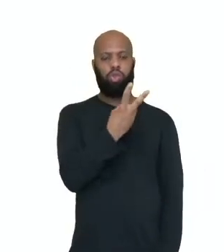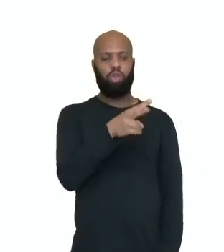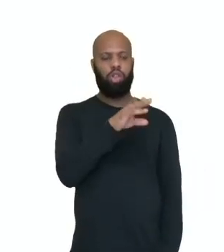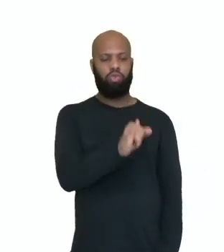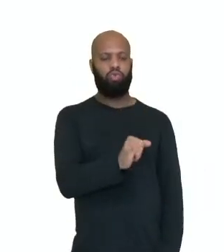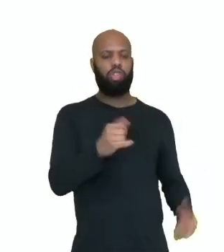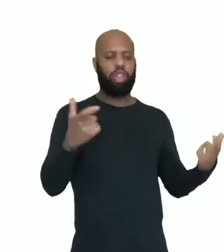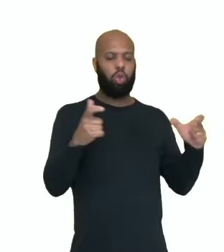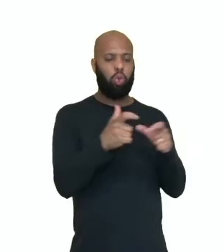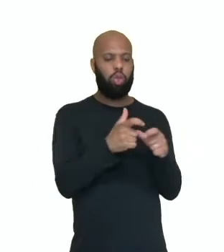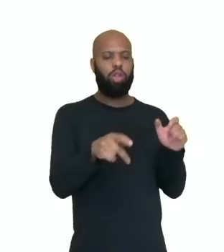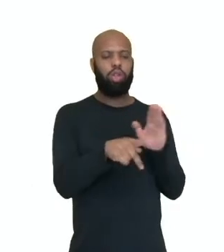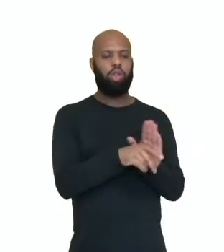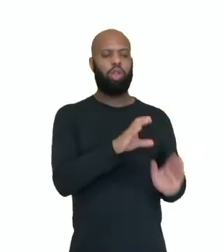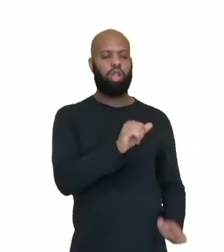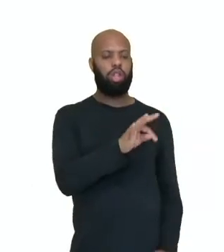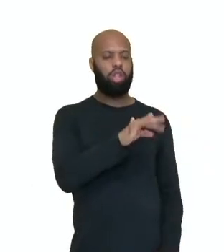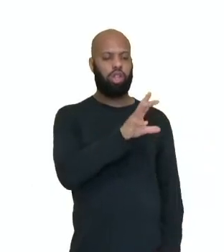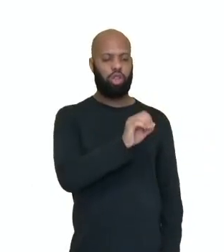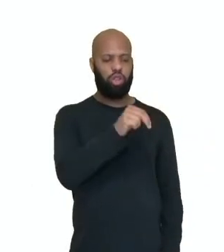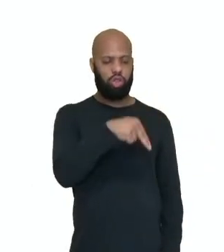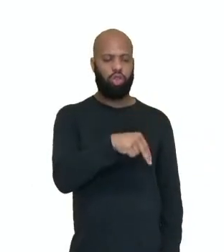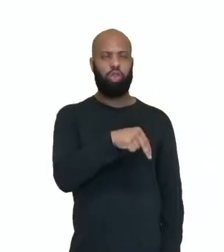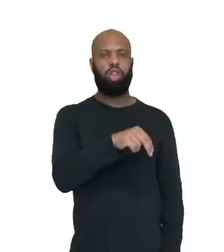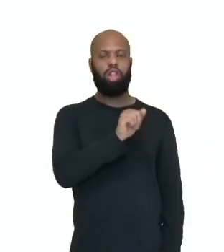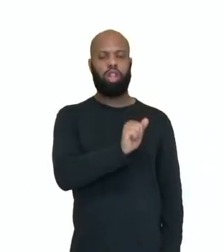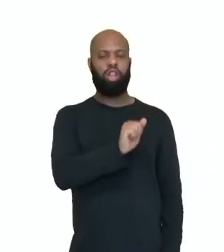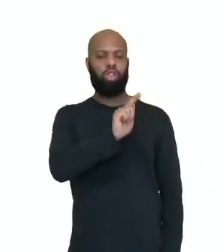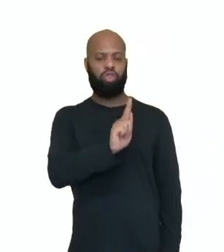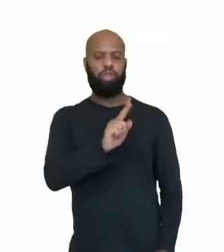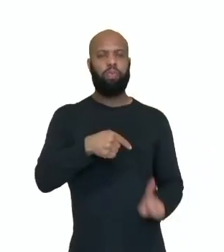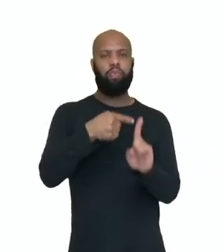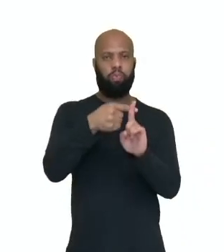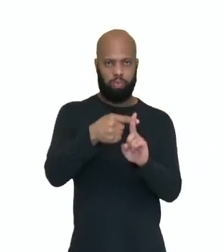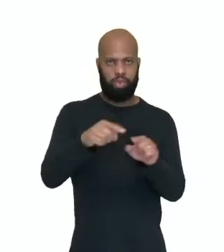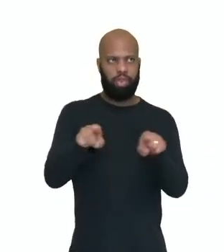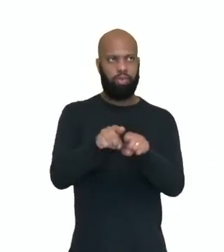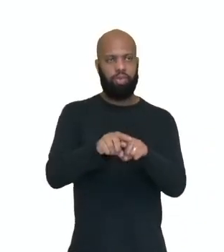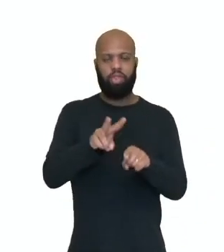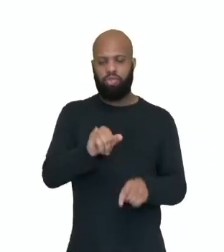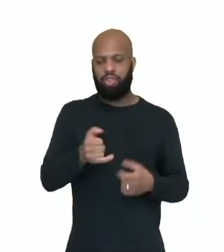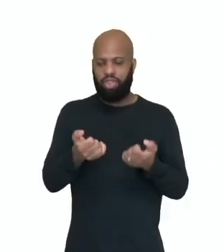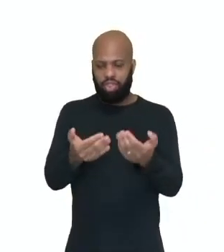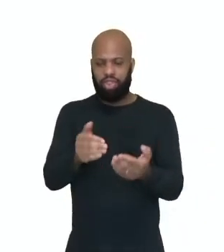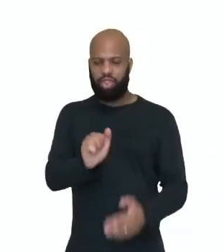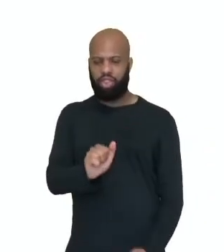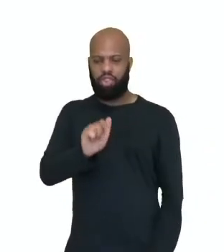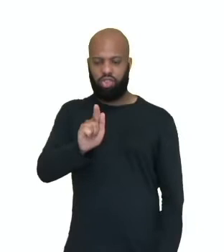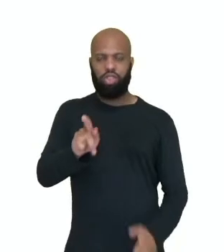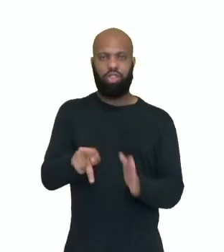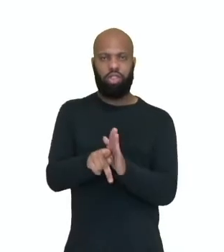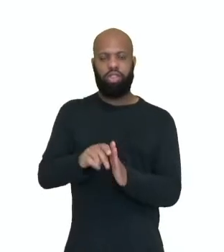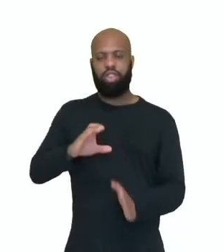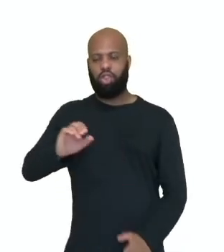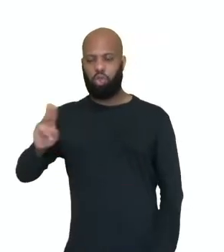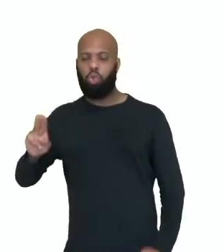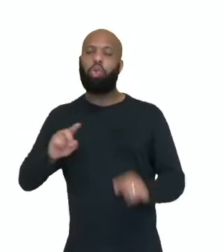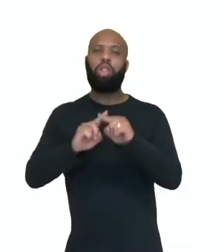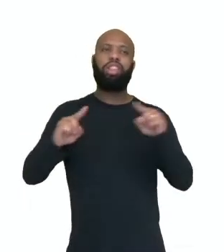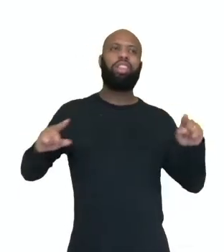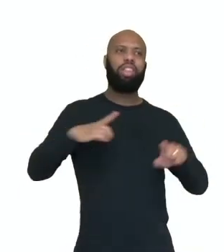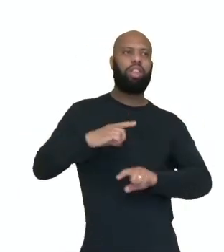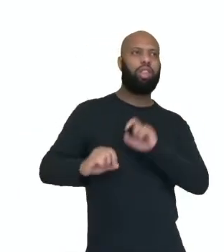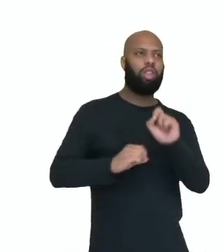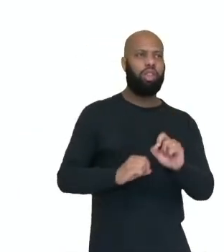dos cátions Ag+, os cátions de prata, e a deposição da prata metálica sobre o cobre. No polo positivo, haverá